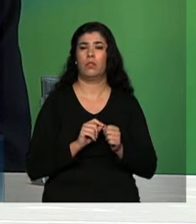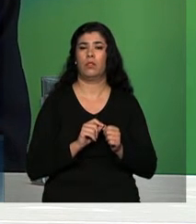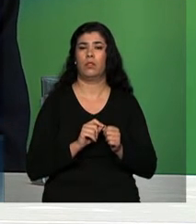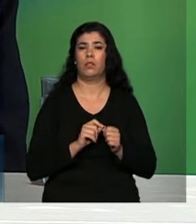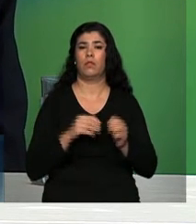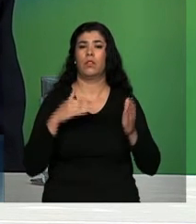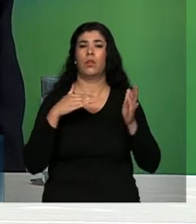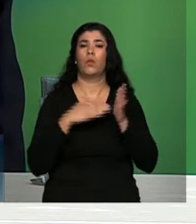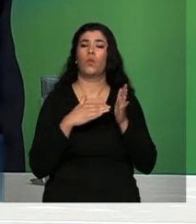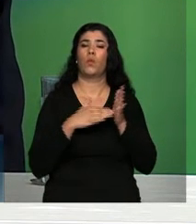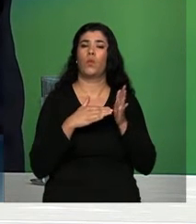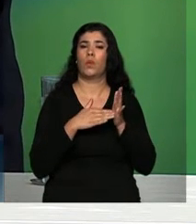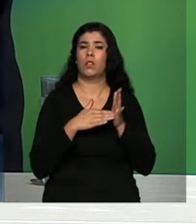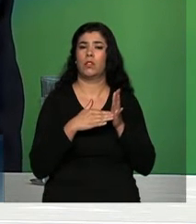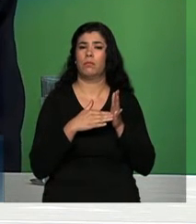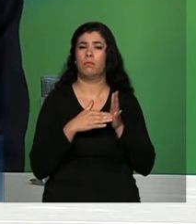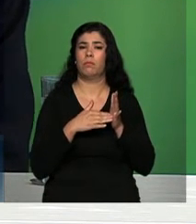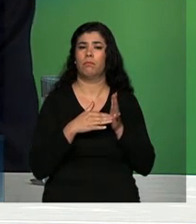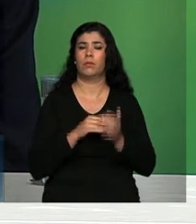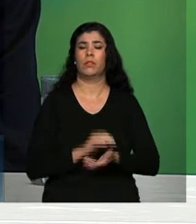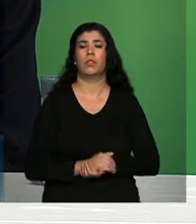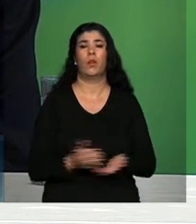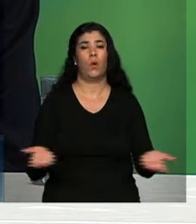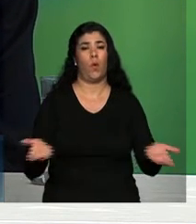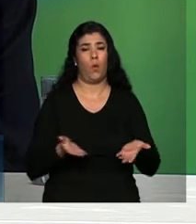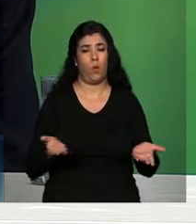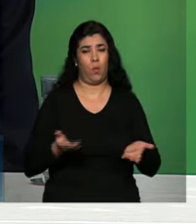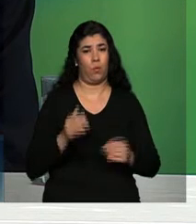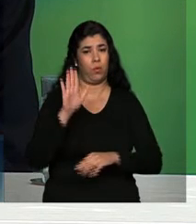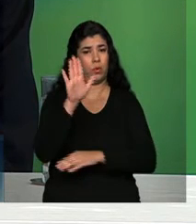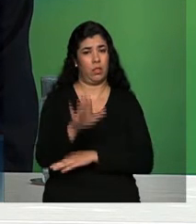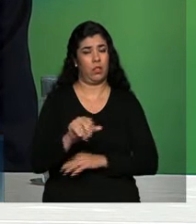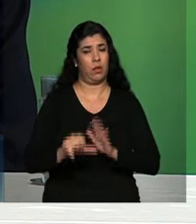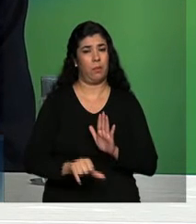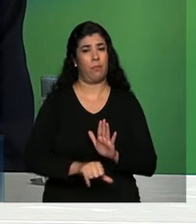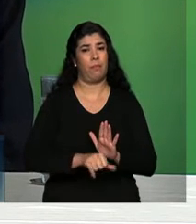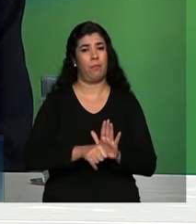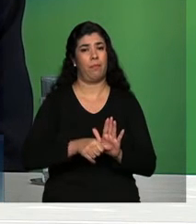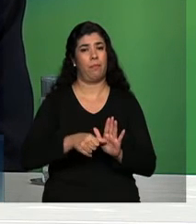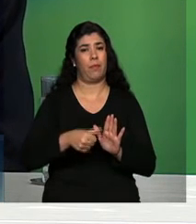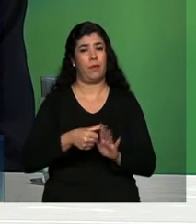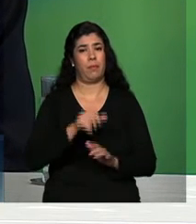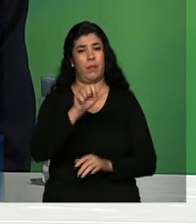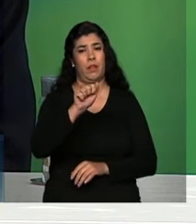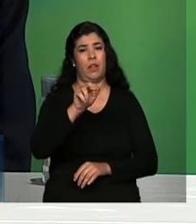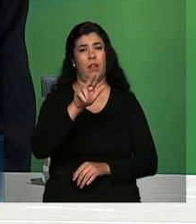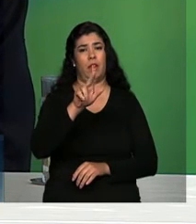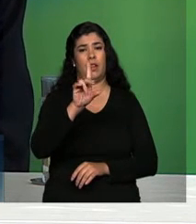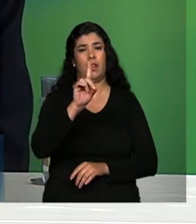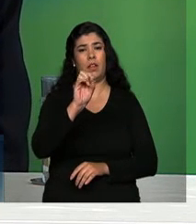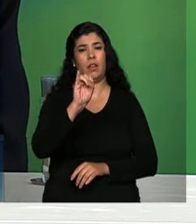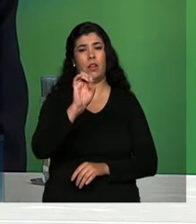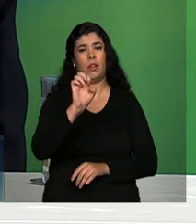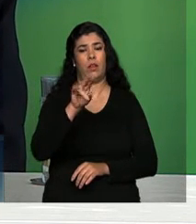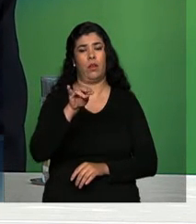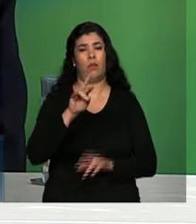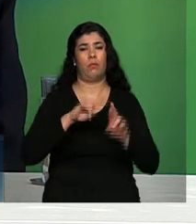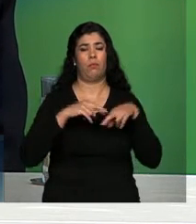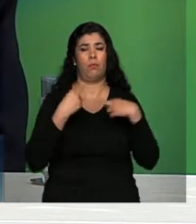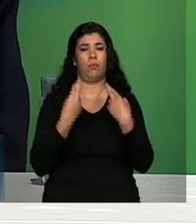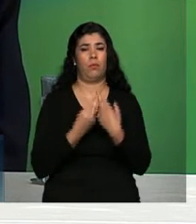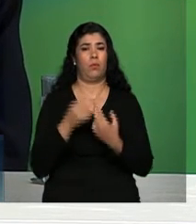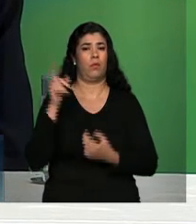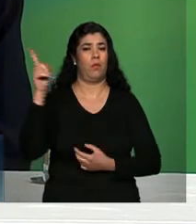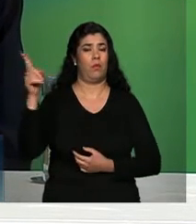o limite. Hoje à tarde, nós temos a primeira audiência pública na Câmara dos Deputados. E